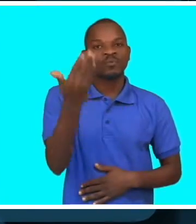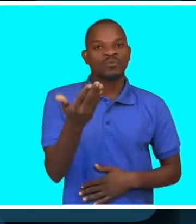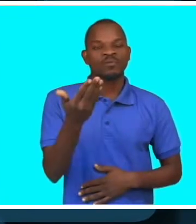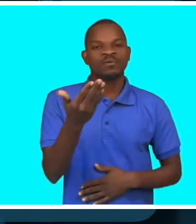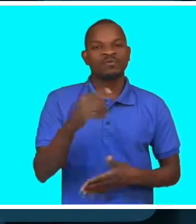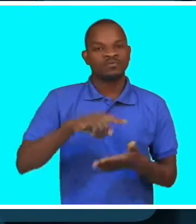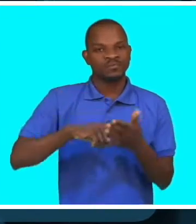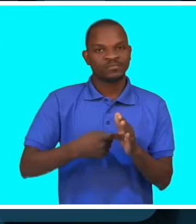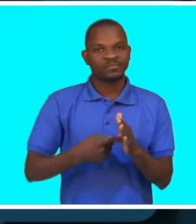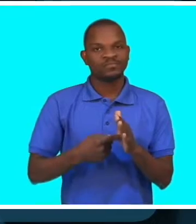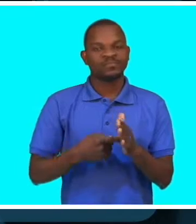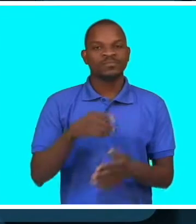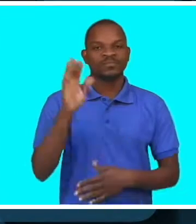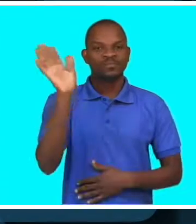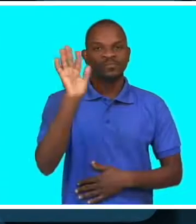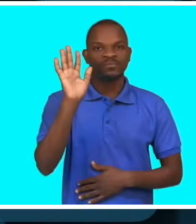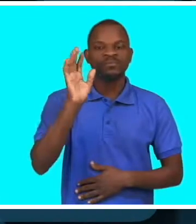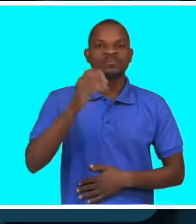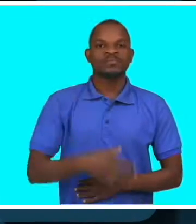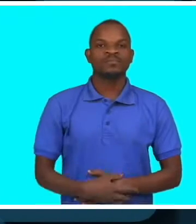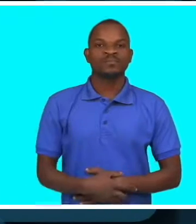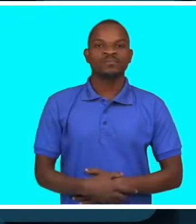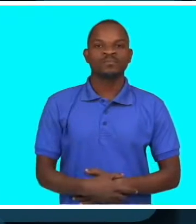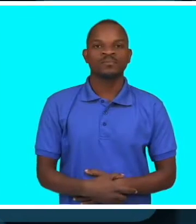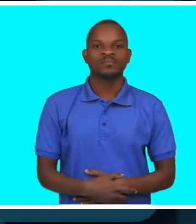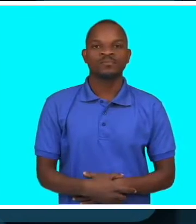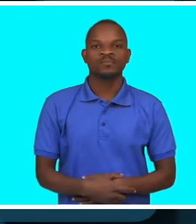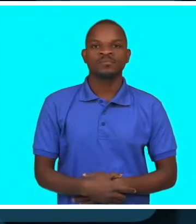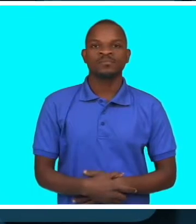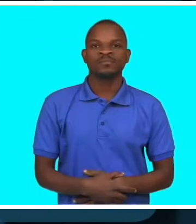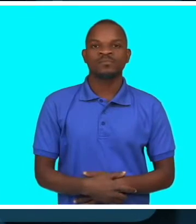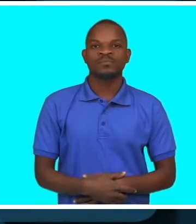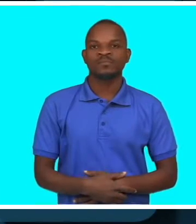próxima oportunidade. Até lá.